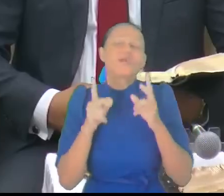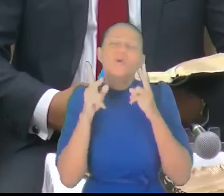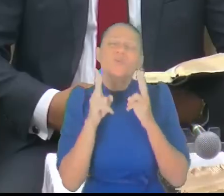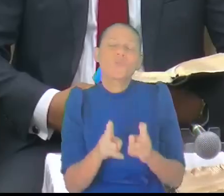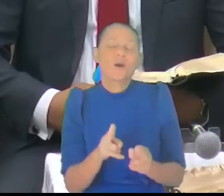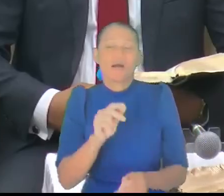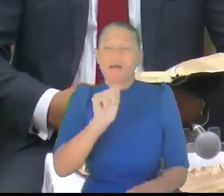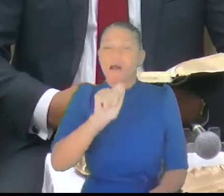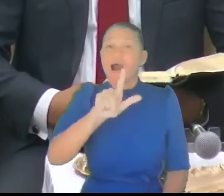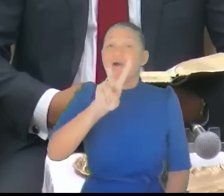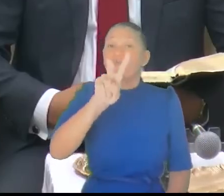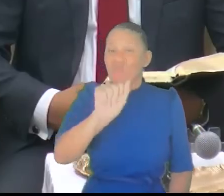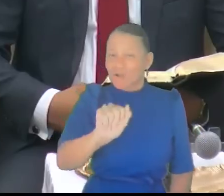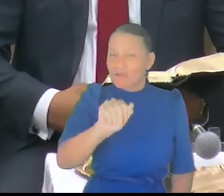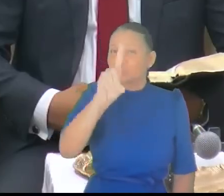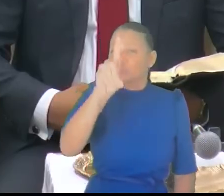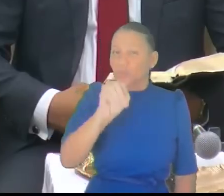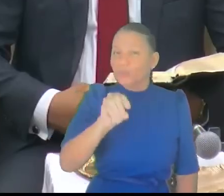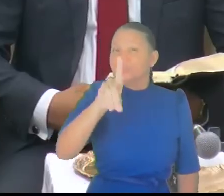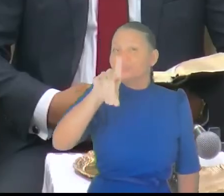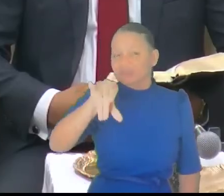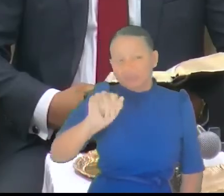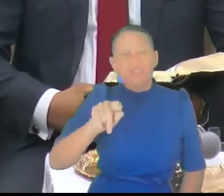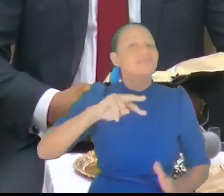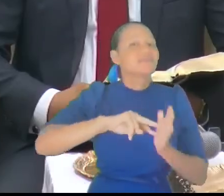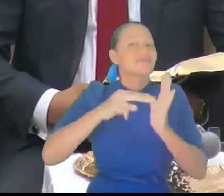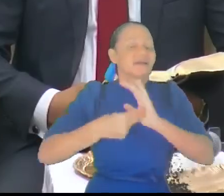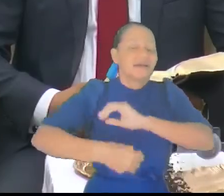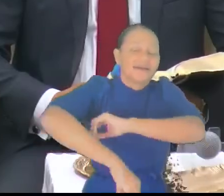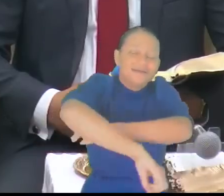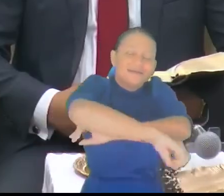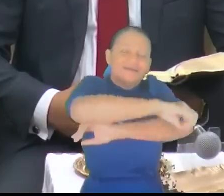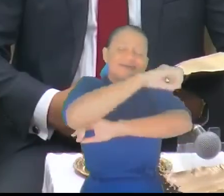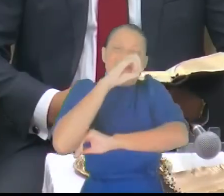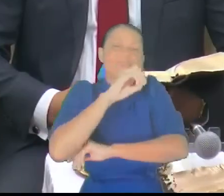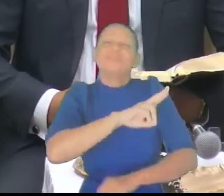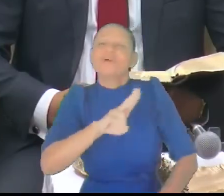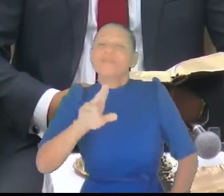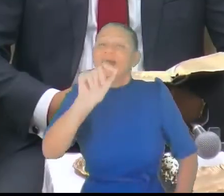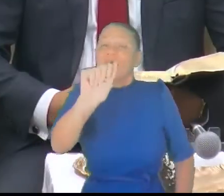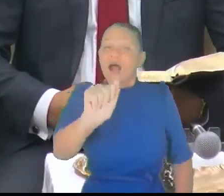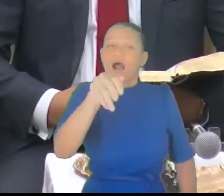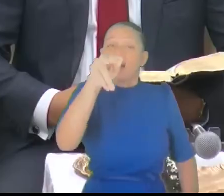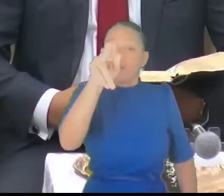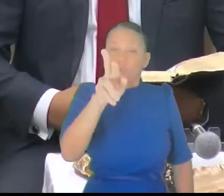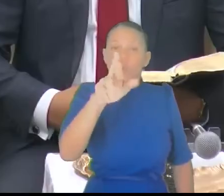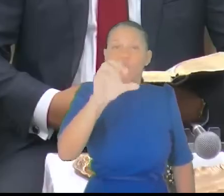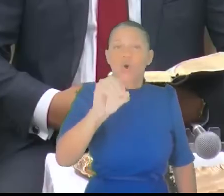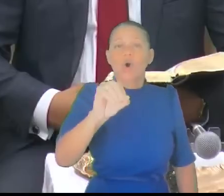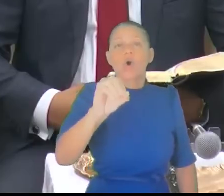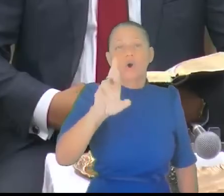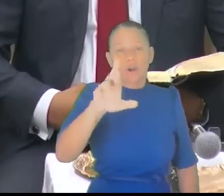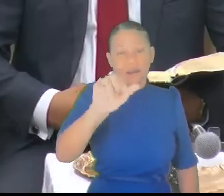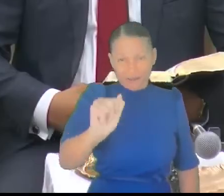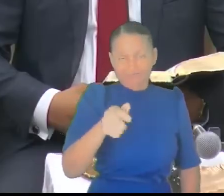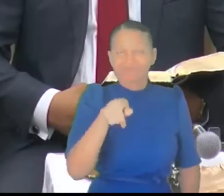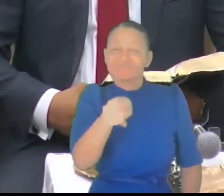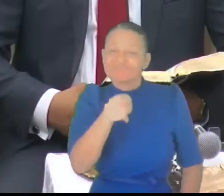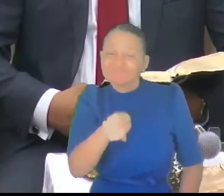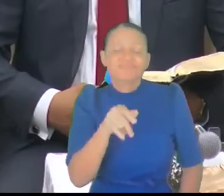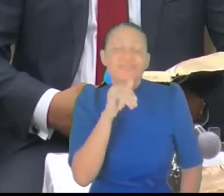amanhecer. A alva do dia é a aurora. A alva do dia é quando